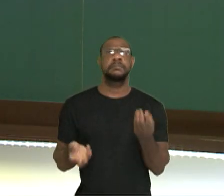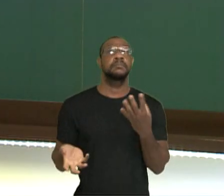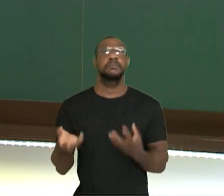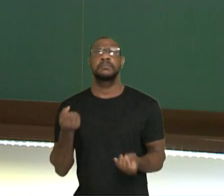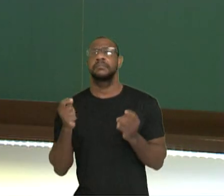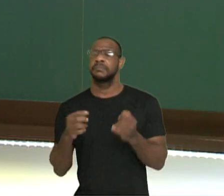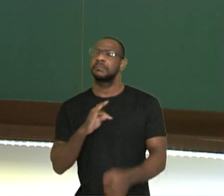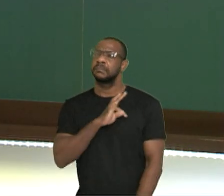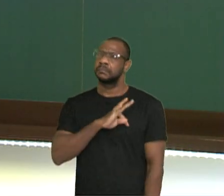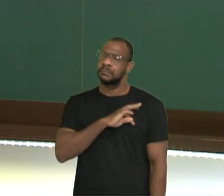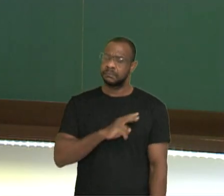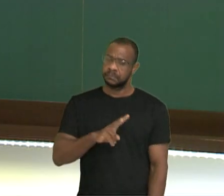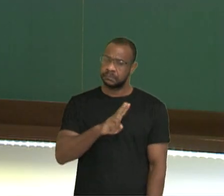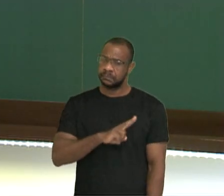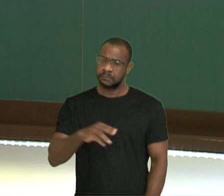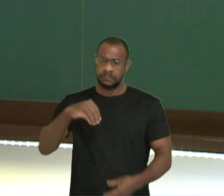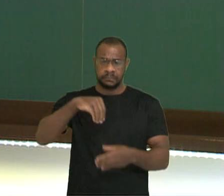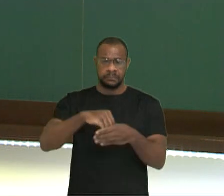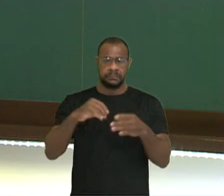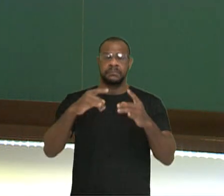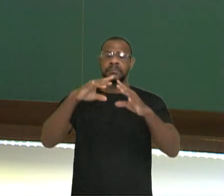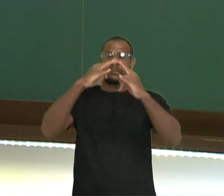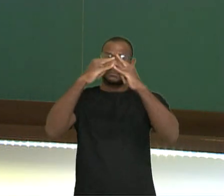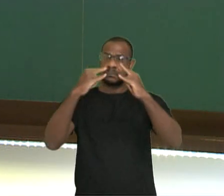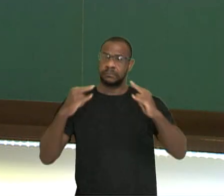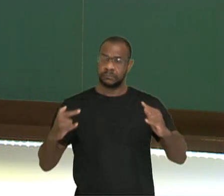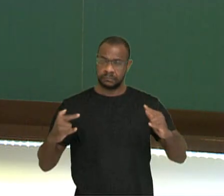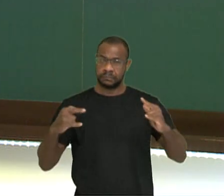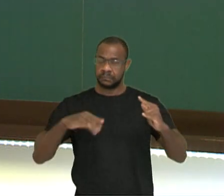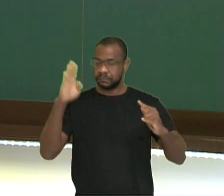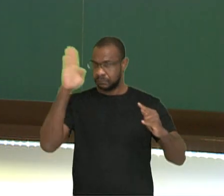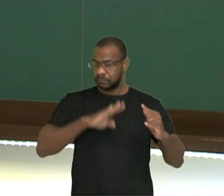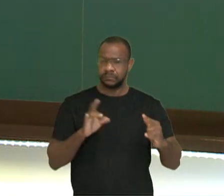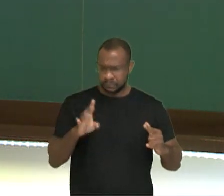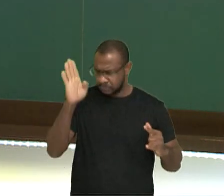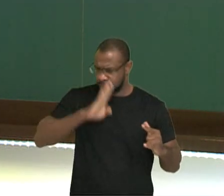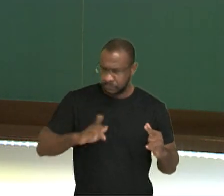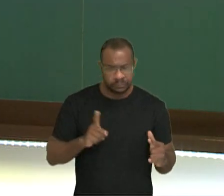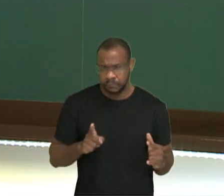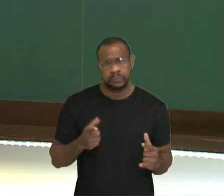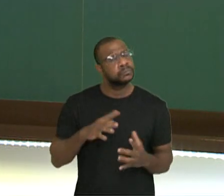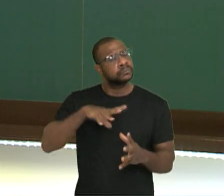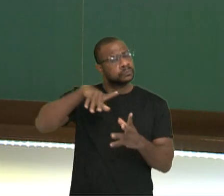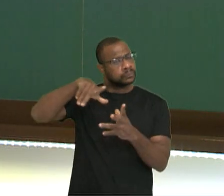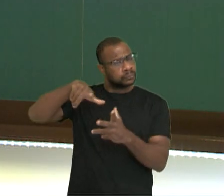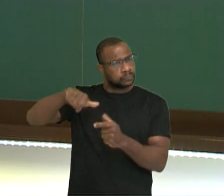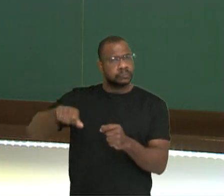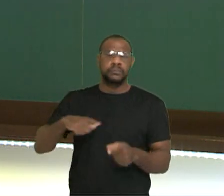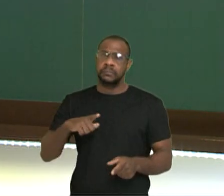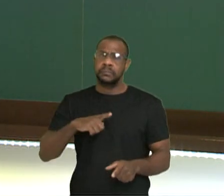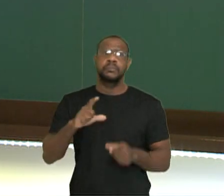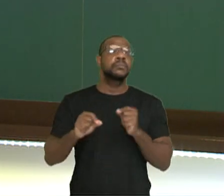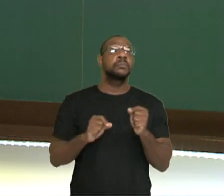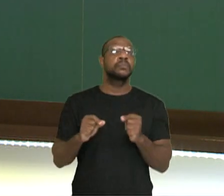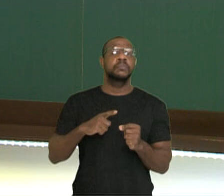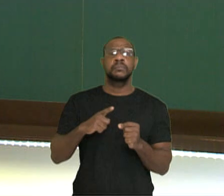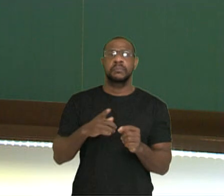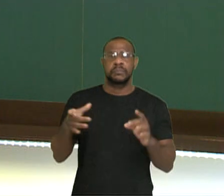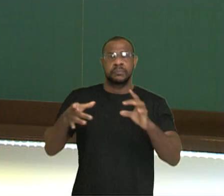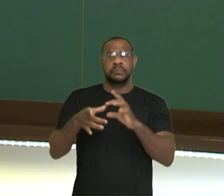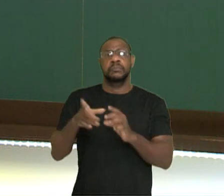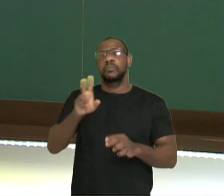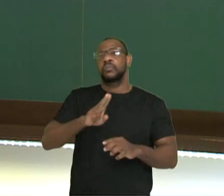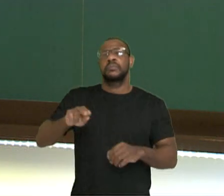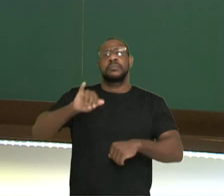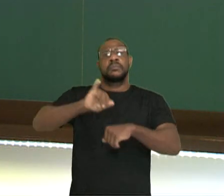técnica utilizada na arte circense, né, brasileira, e não apenas, né, no Brasil, no mundo. Consiste em equilibrar objetos dos